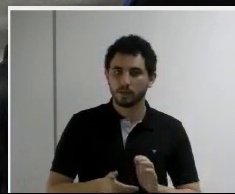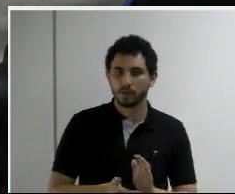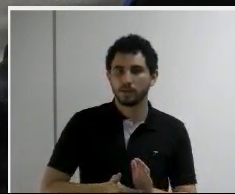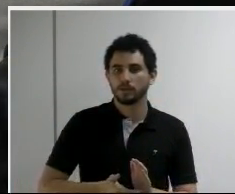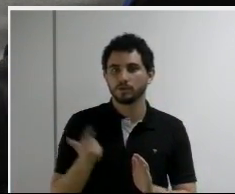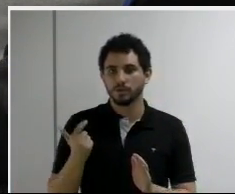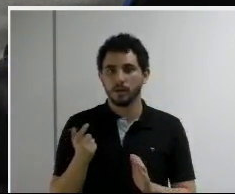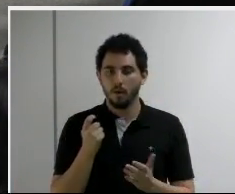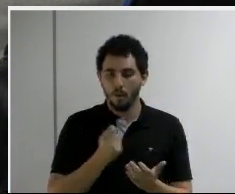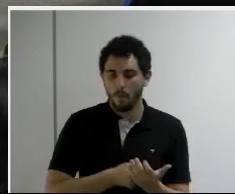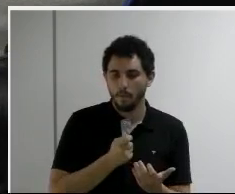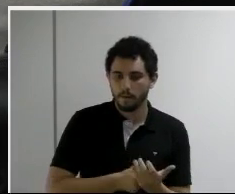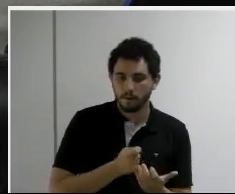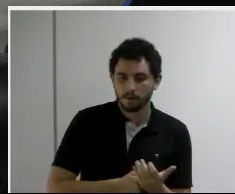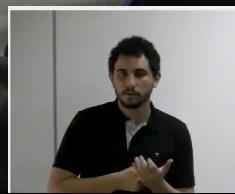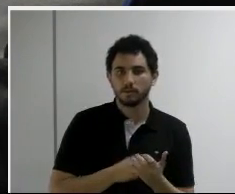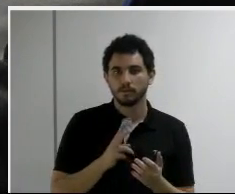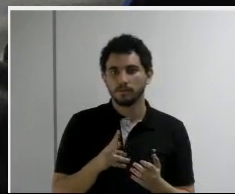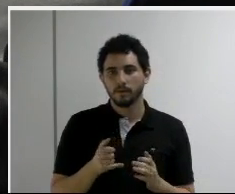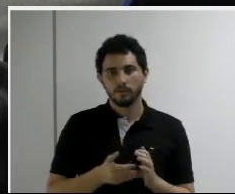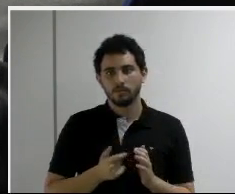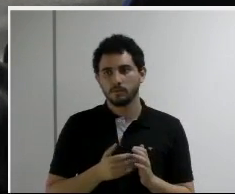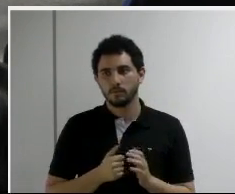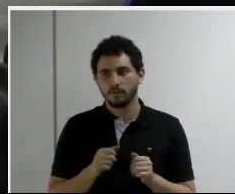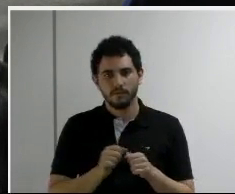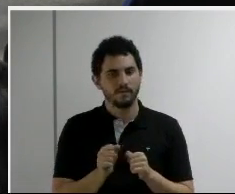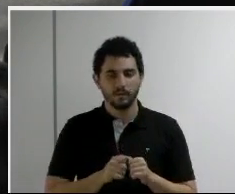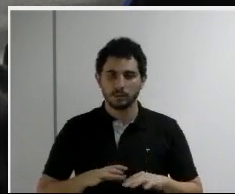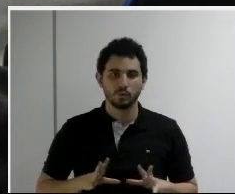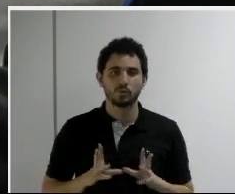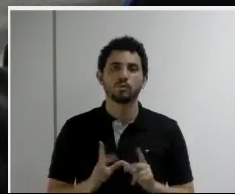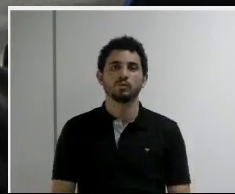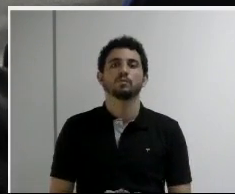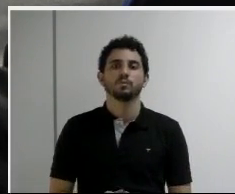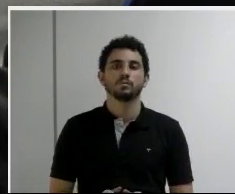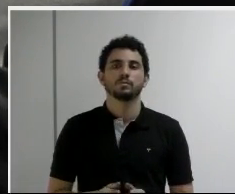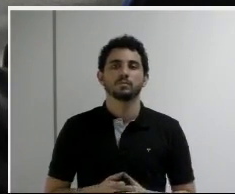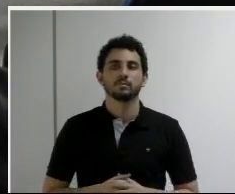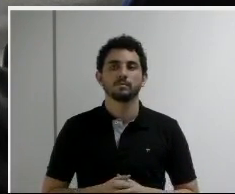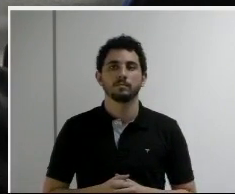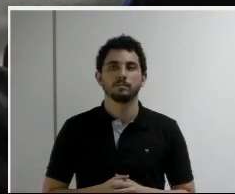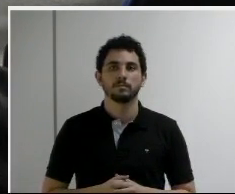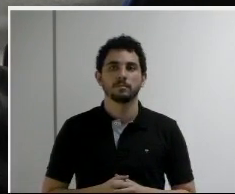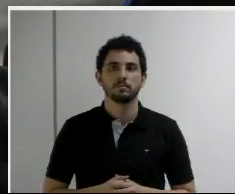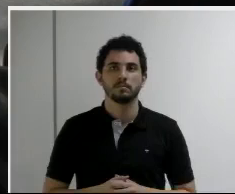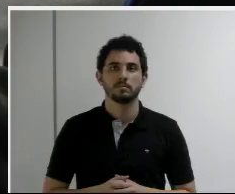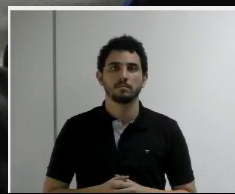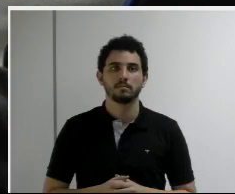retirar obrigações, vai poder eximir de obrigações, vai poder fazer tudo. Tá? Então, assim,